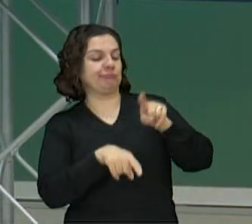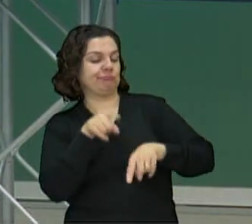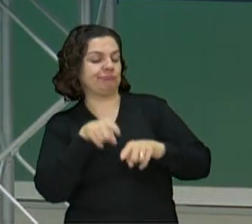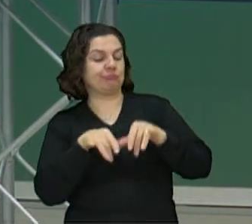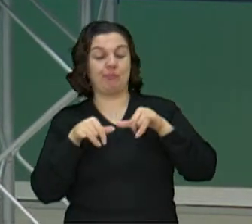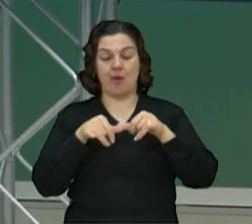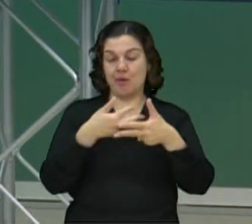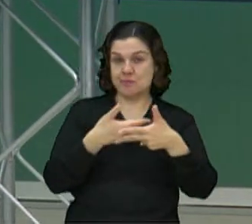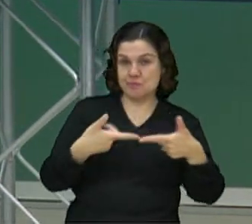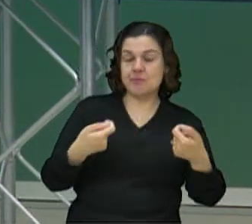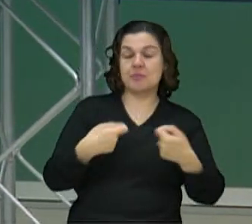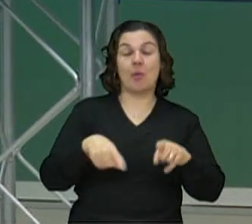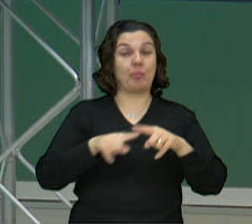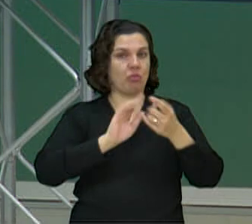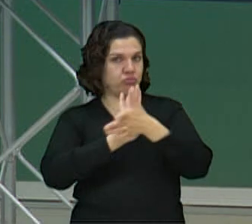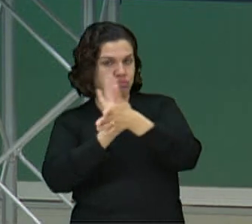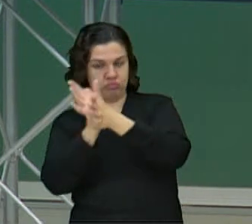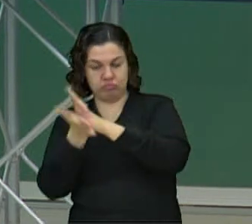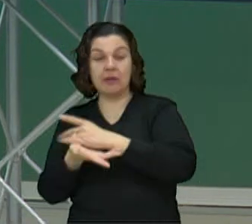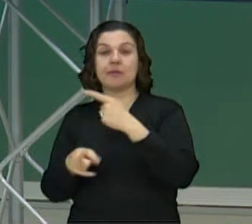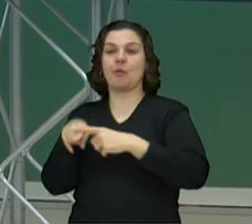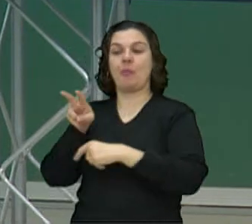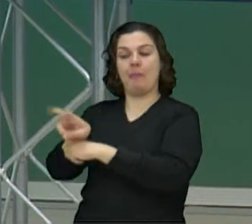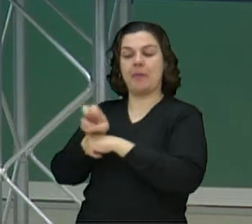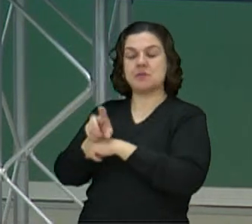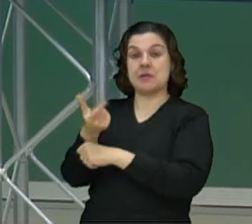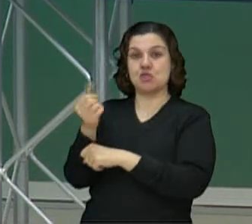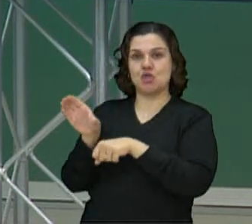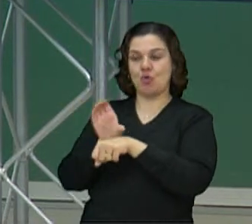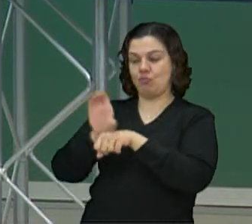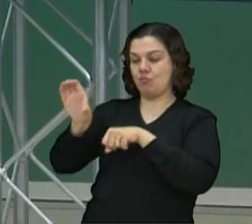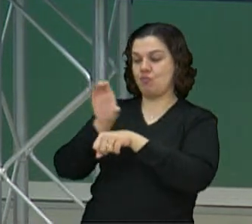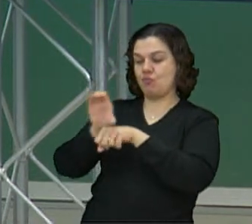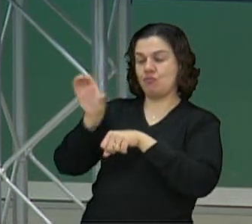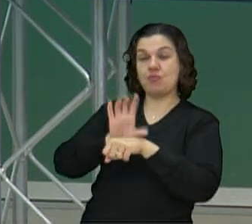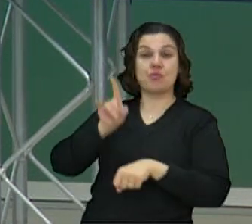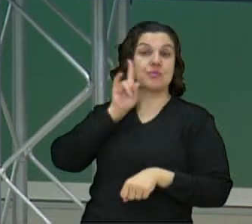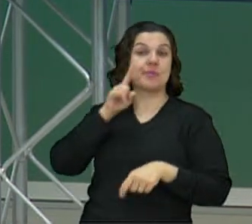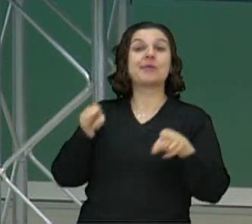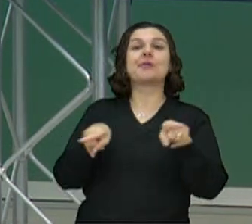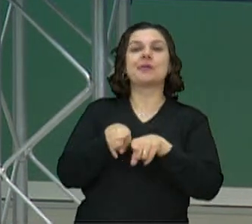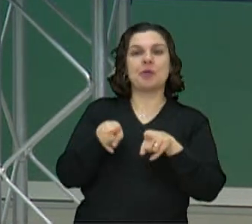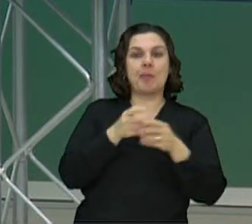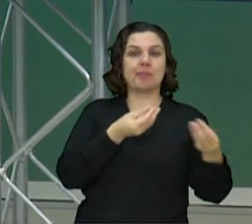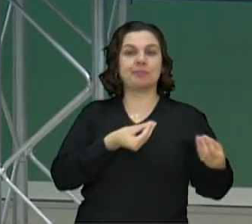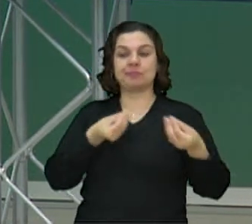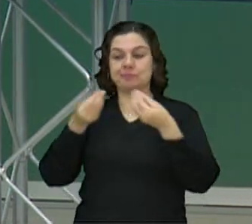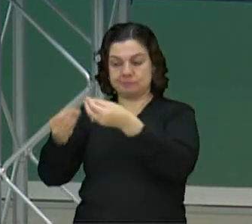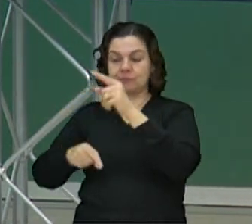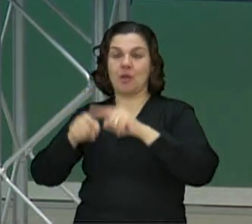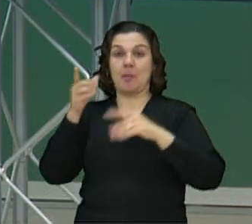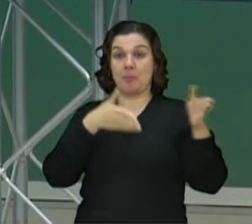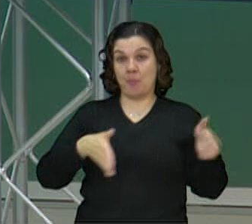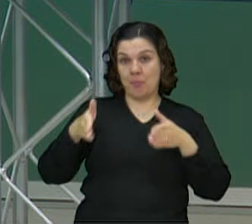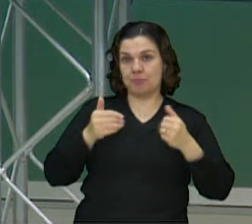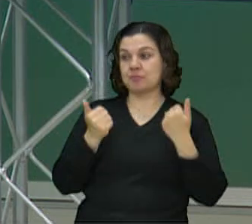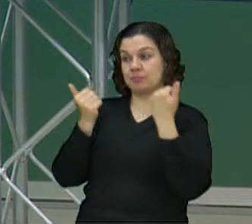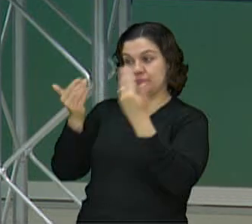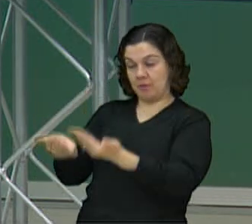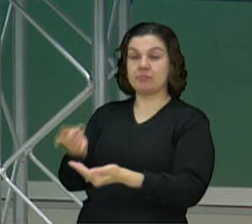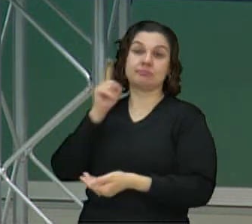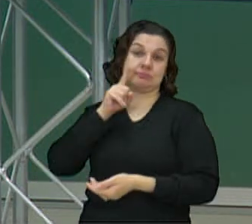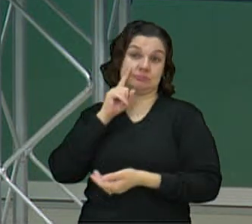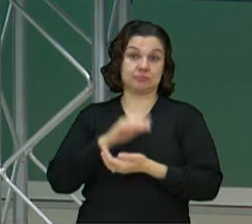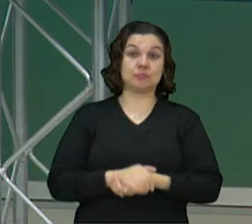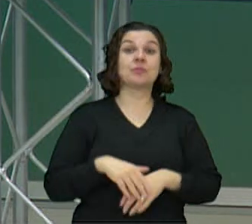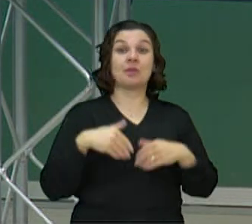eles estavam destruídos. Então, além de empréstimos, alimentos e mercadorias vindos dos Estados Unidos. Os